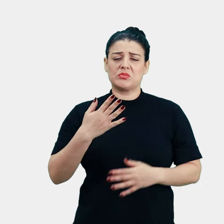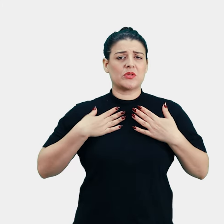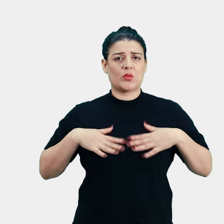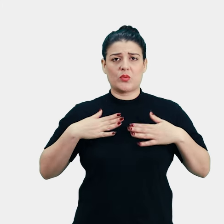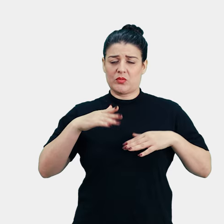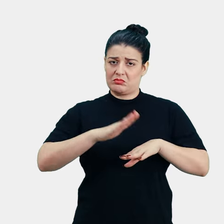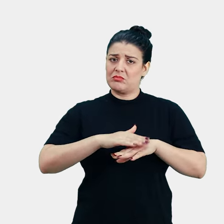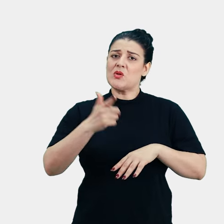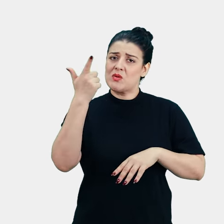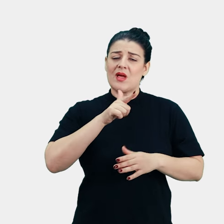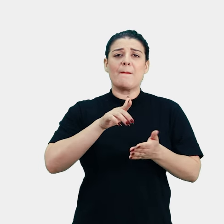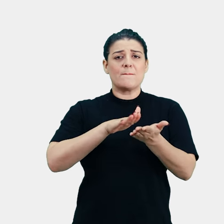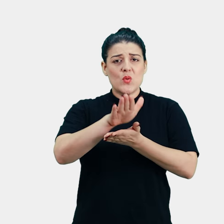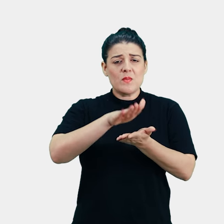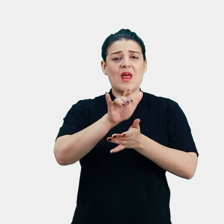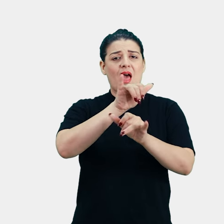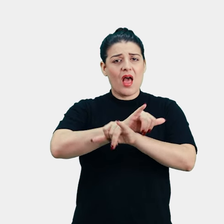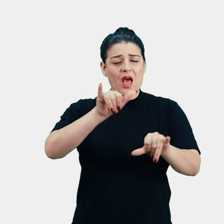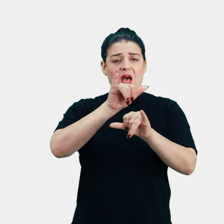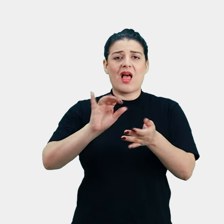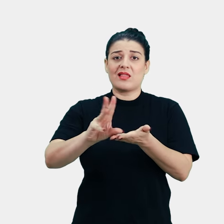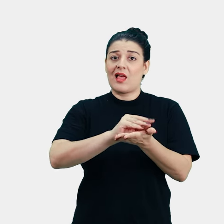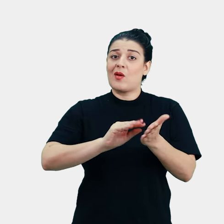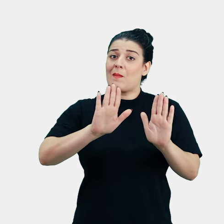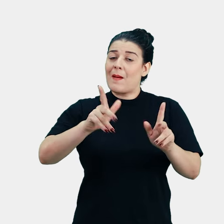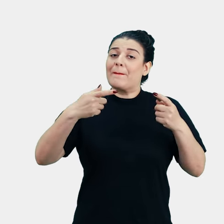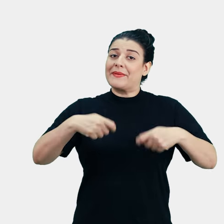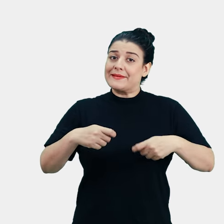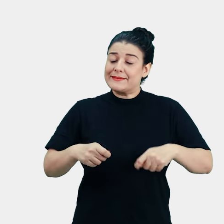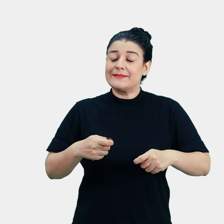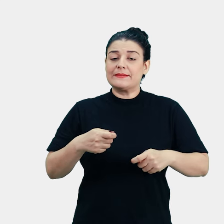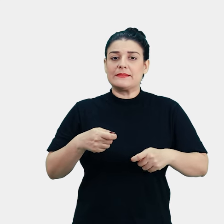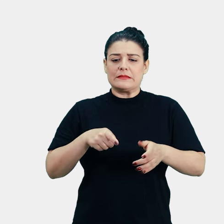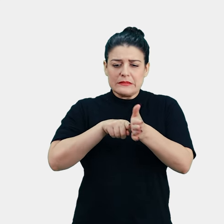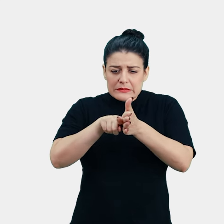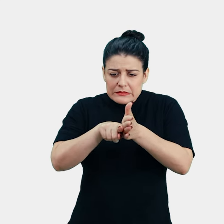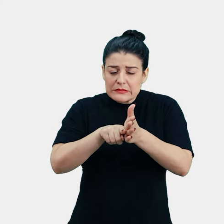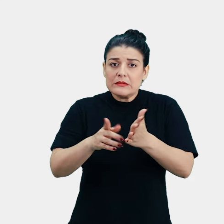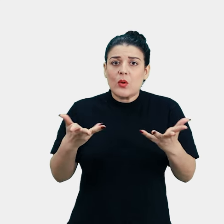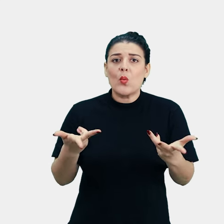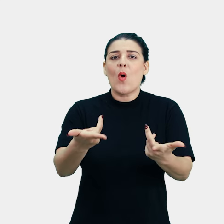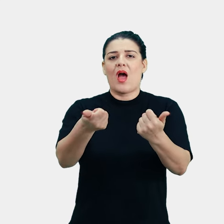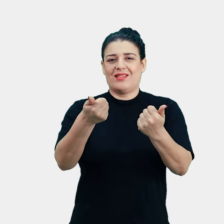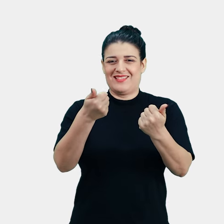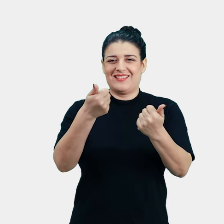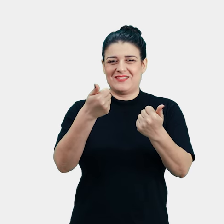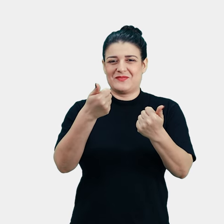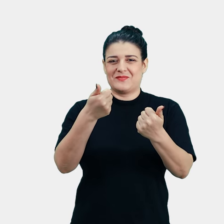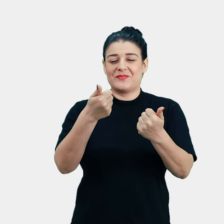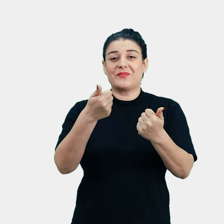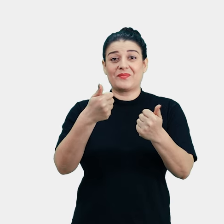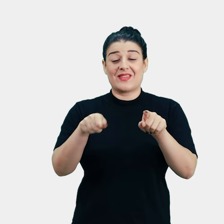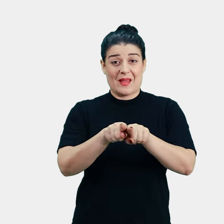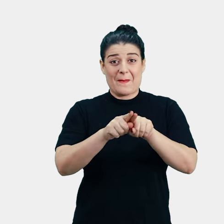vocês conseguem publicar também esses dados, claro que desde que seja feito um trabalho de excelente qualidade e que